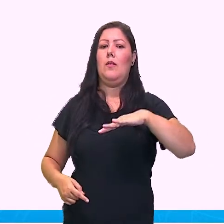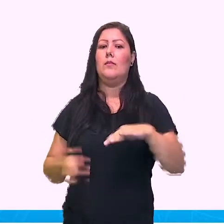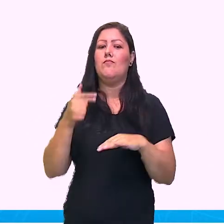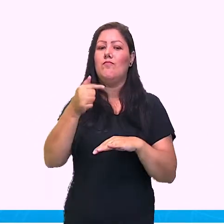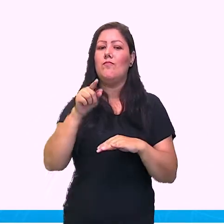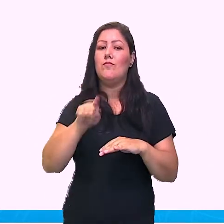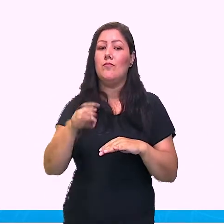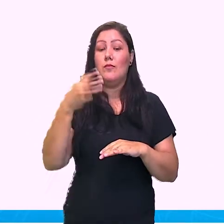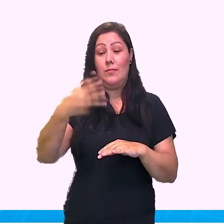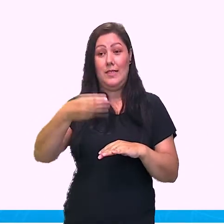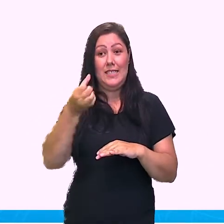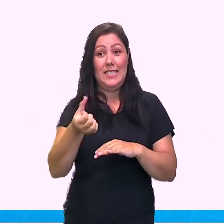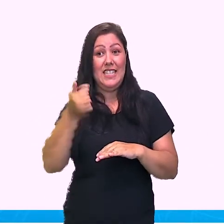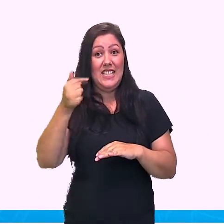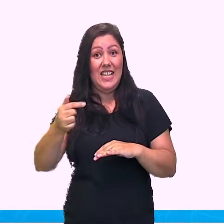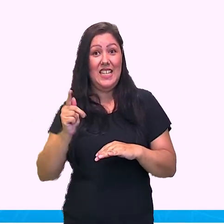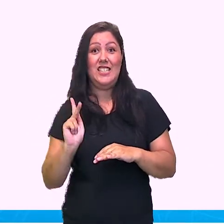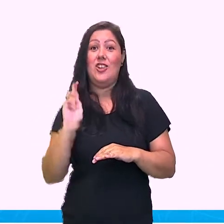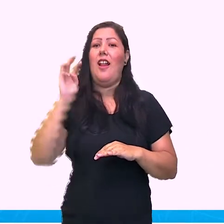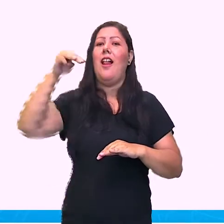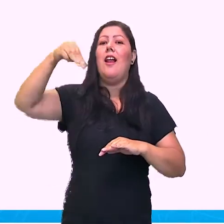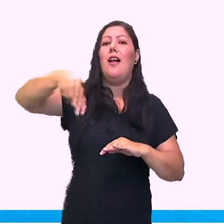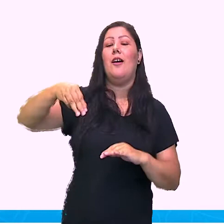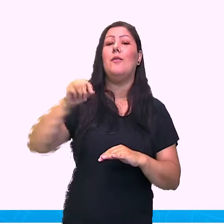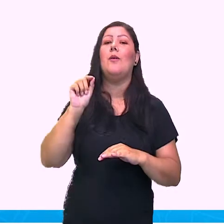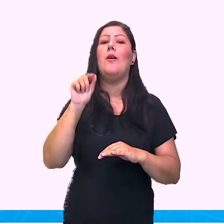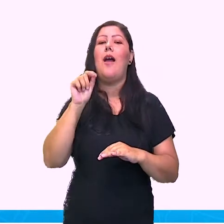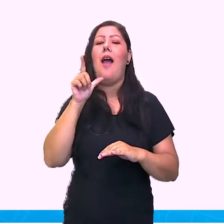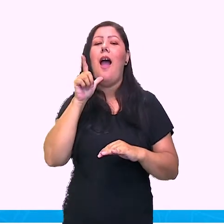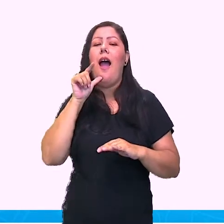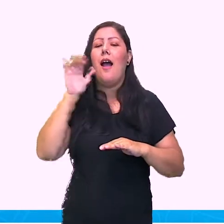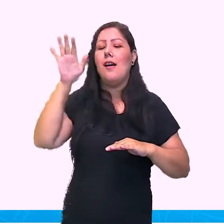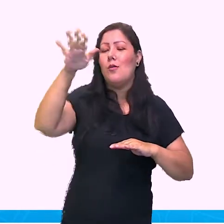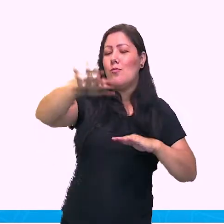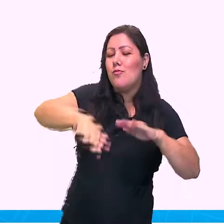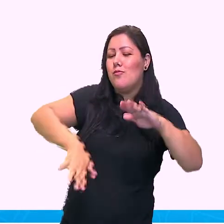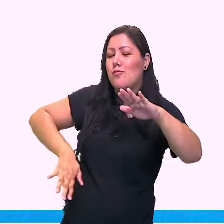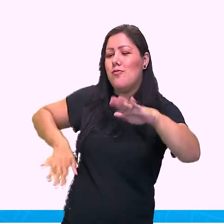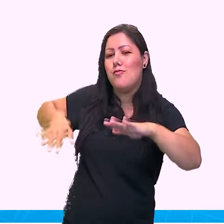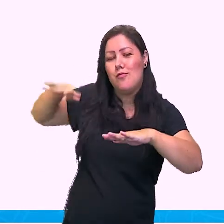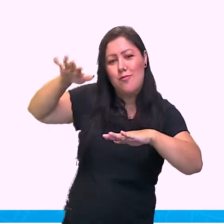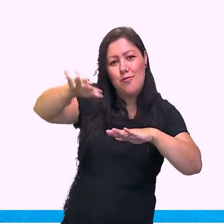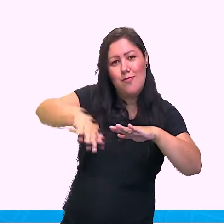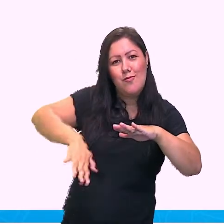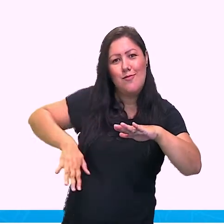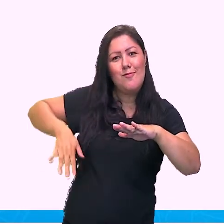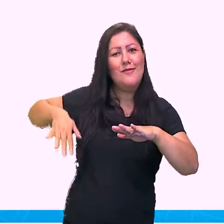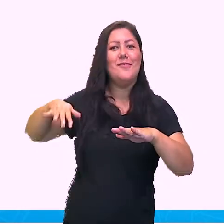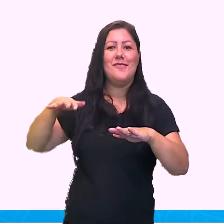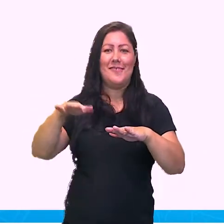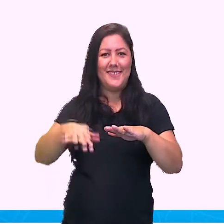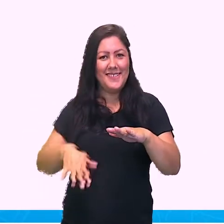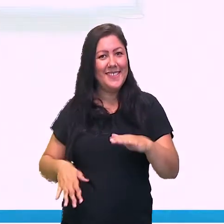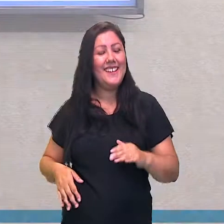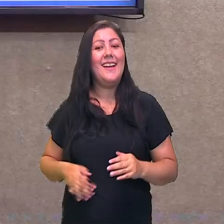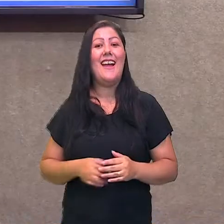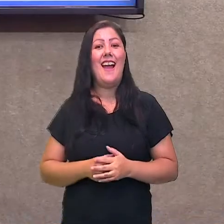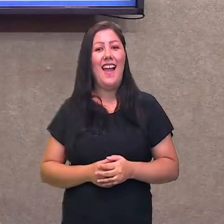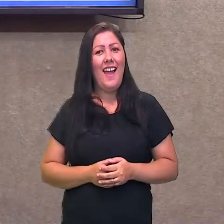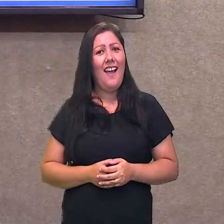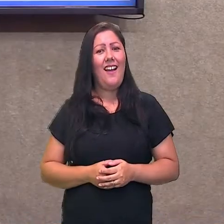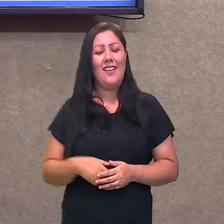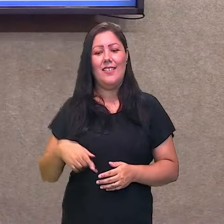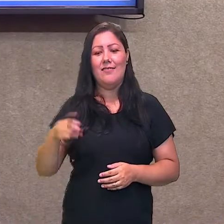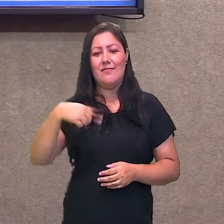7.367 quilômetros de praias maravilhosas. Olha só o tanto de praia que